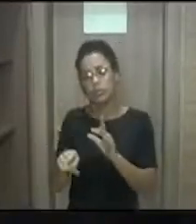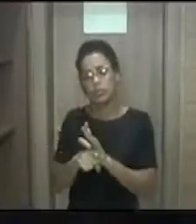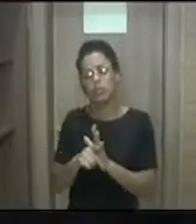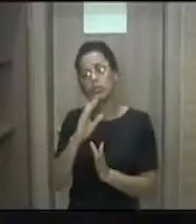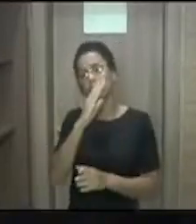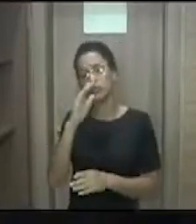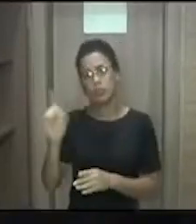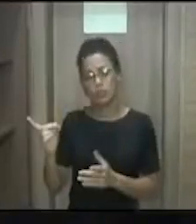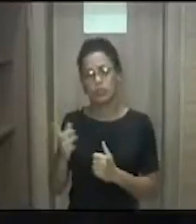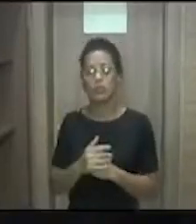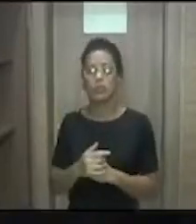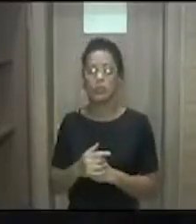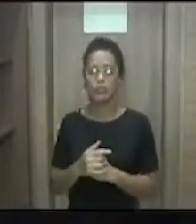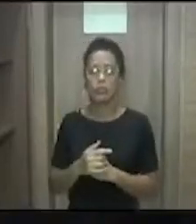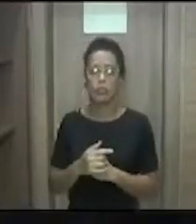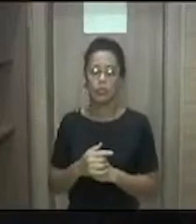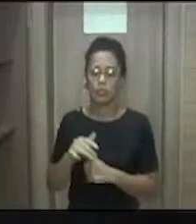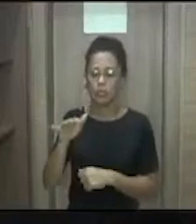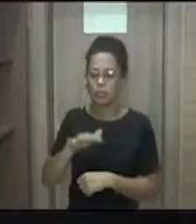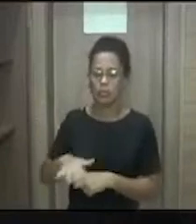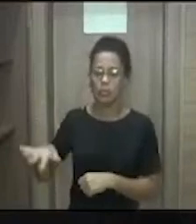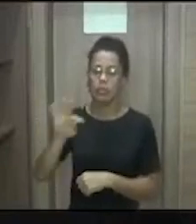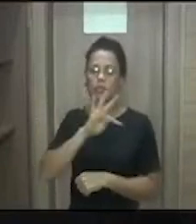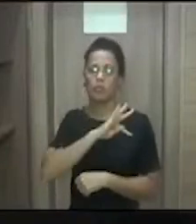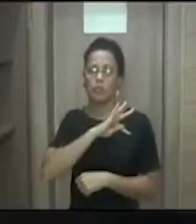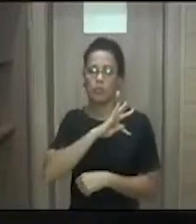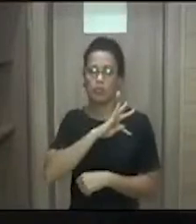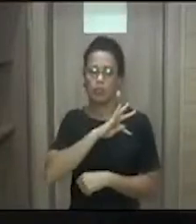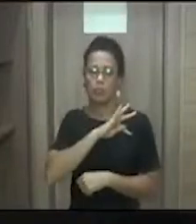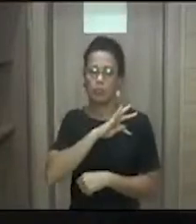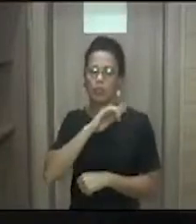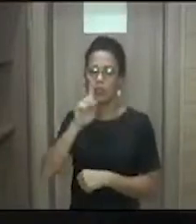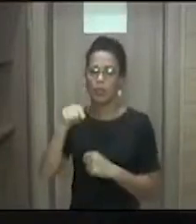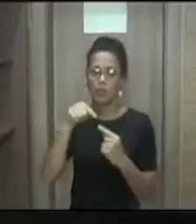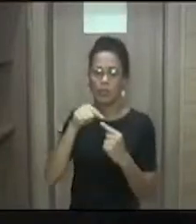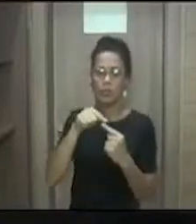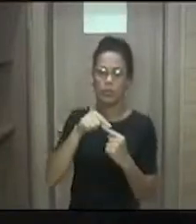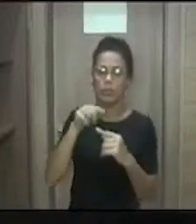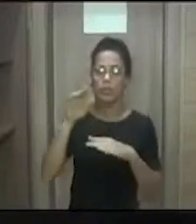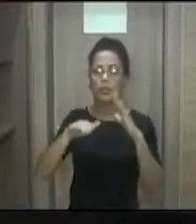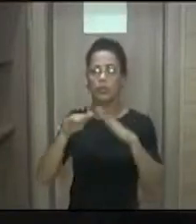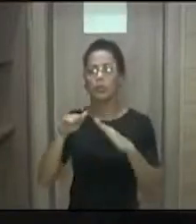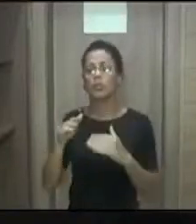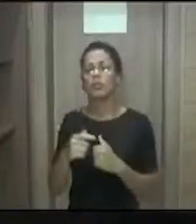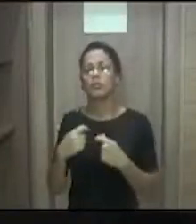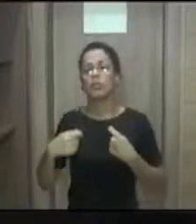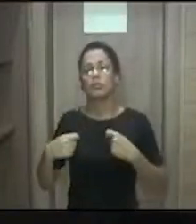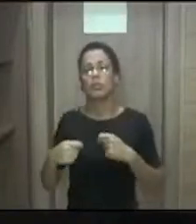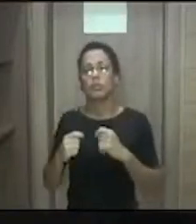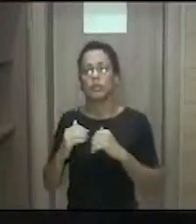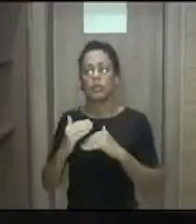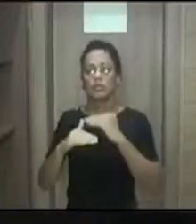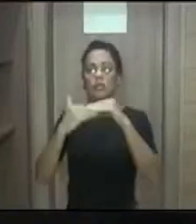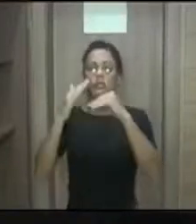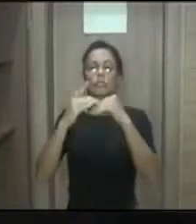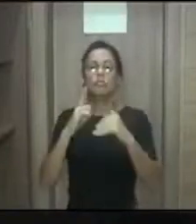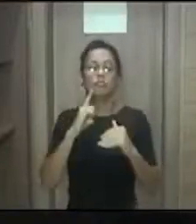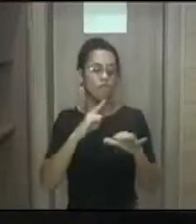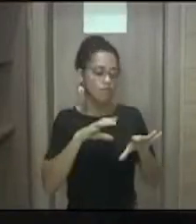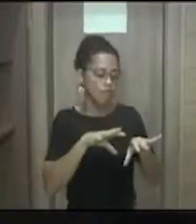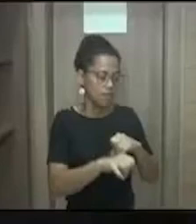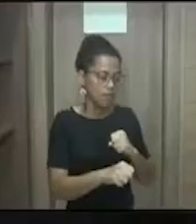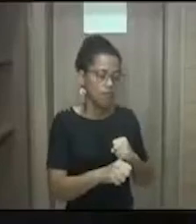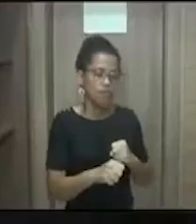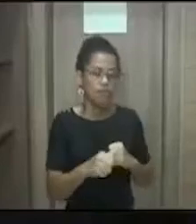uma determinada área técnica, que isso é um objeto que a gente precisa avançar para melhor formar